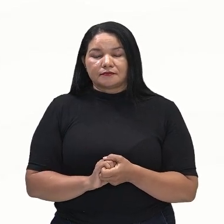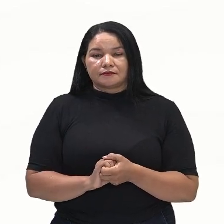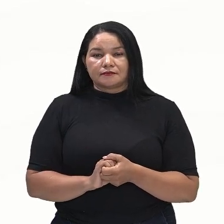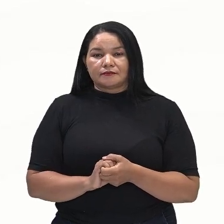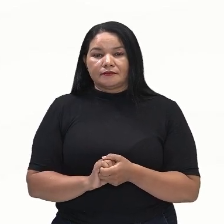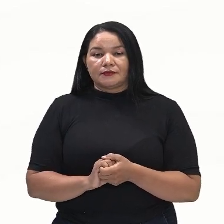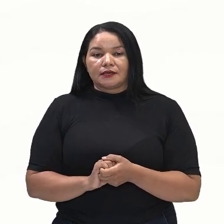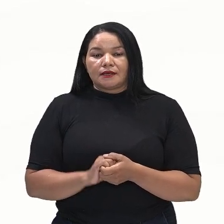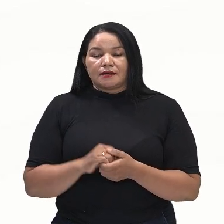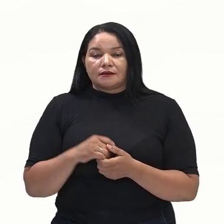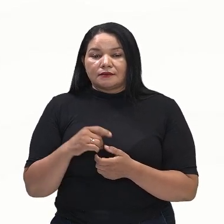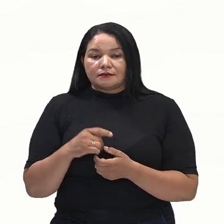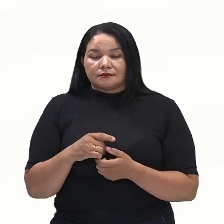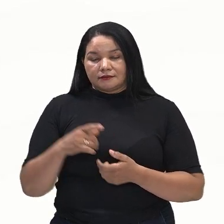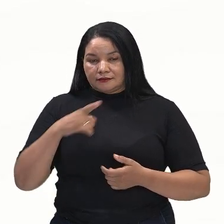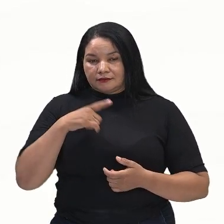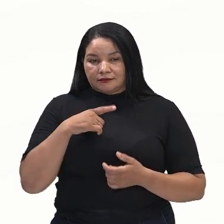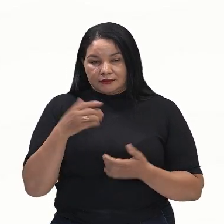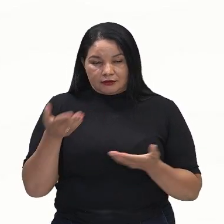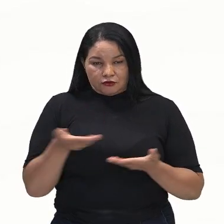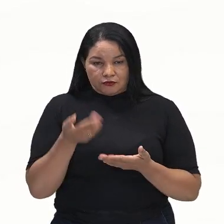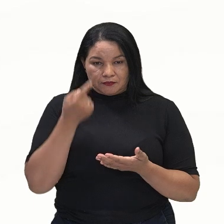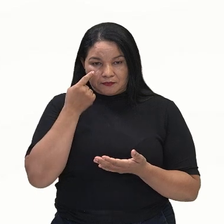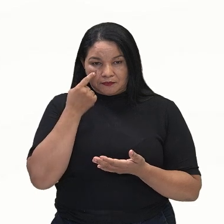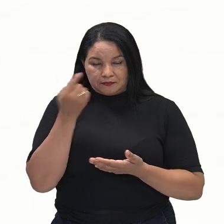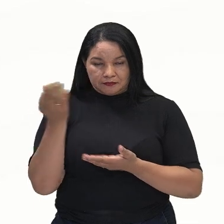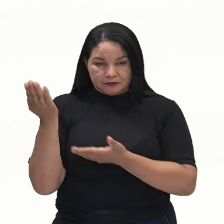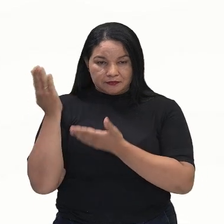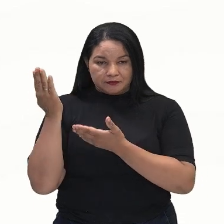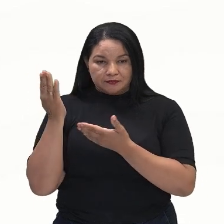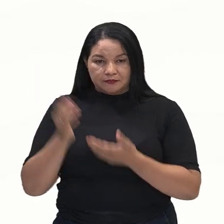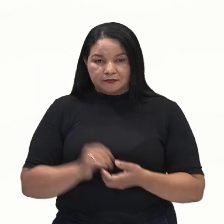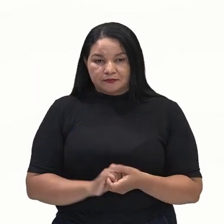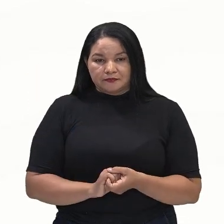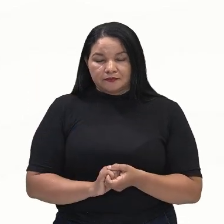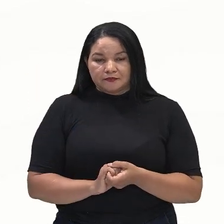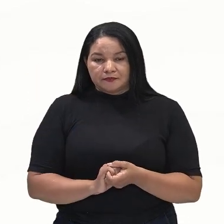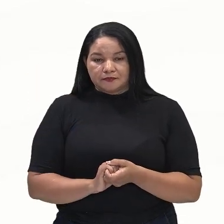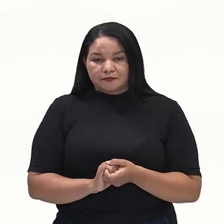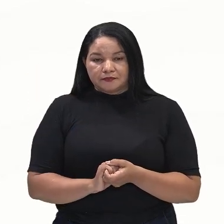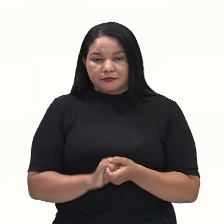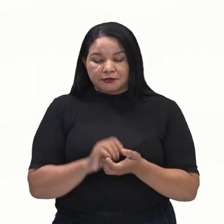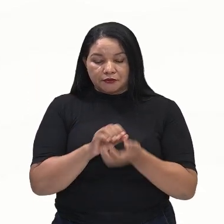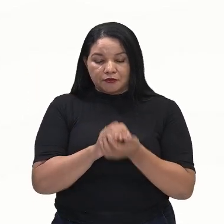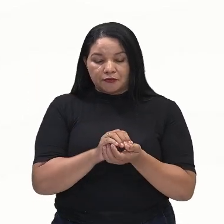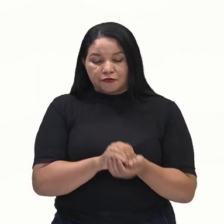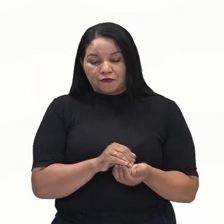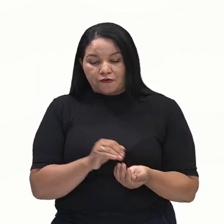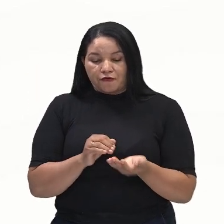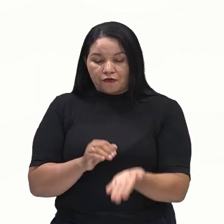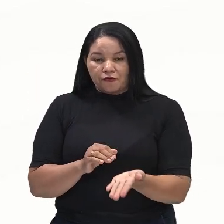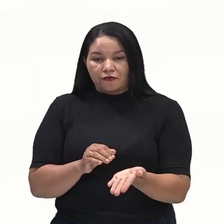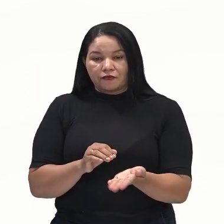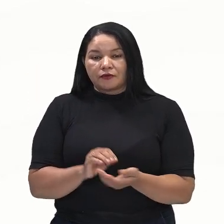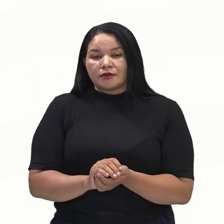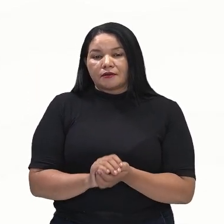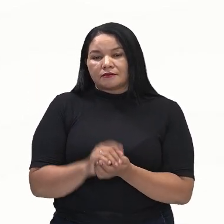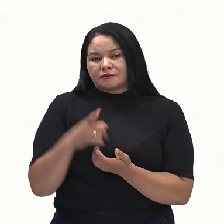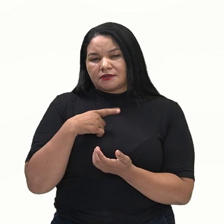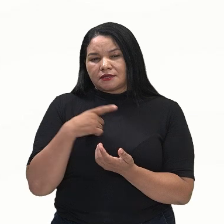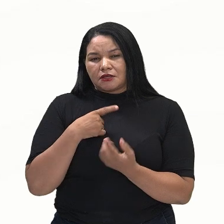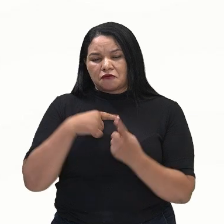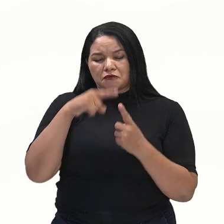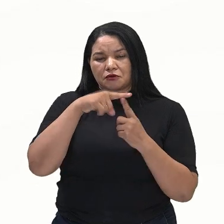Temos aqui, então, verifique comigo, o lançamento de um dado. Aqui você tem vários tipos